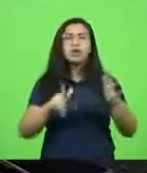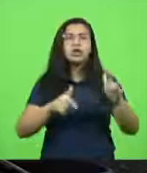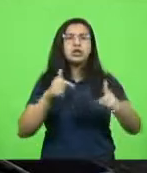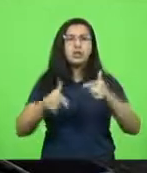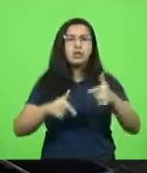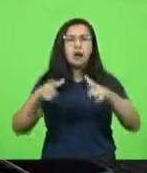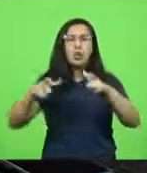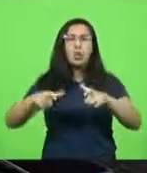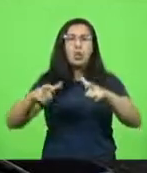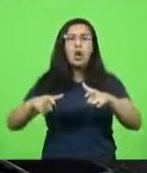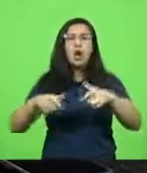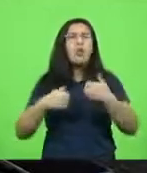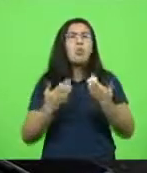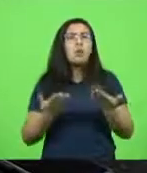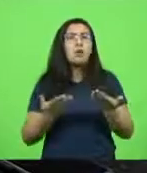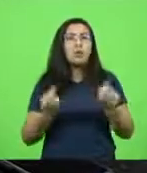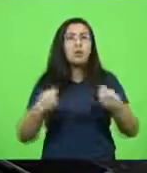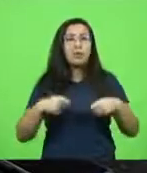seja a tecnicidade